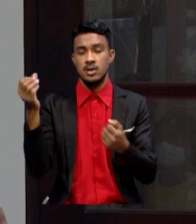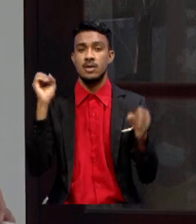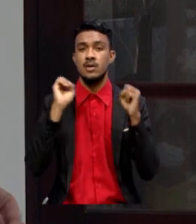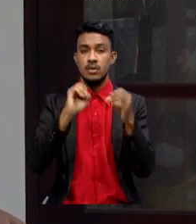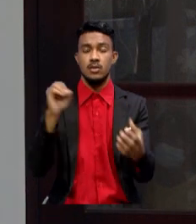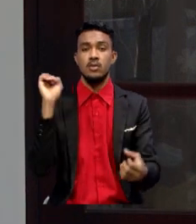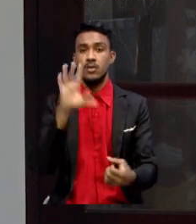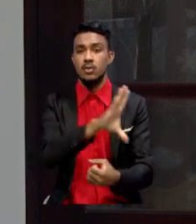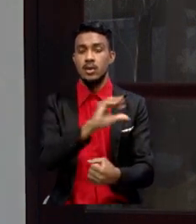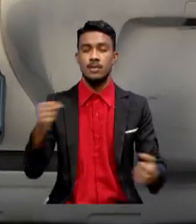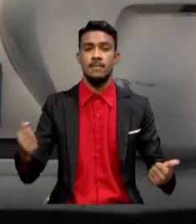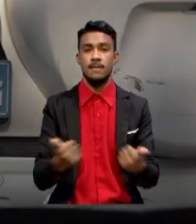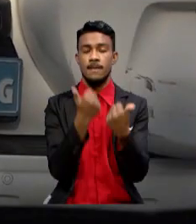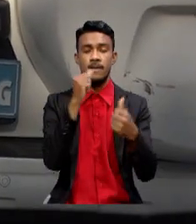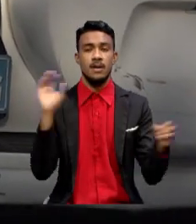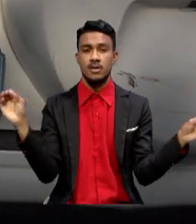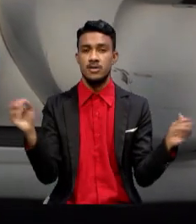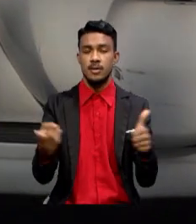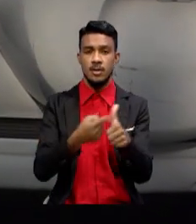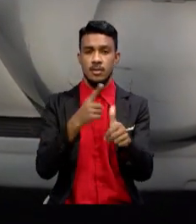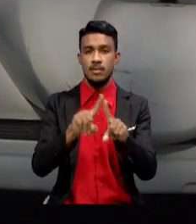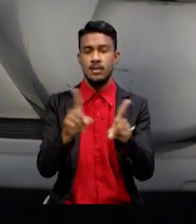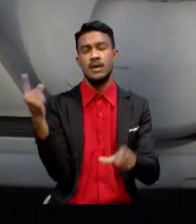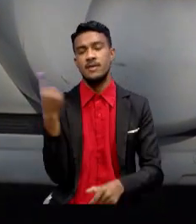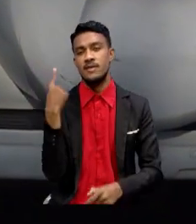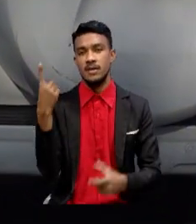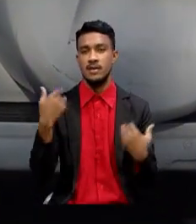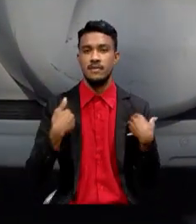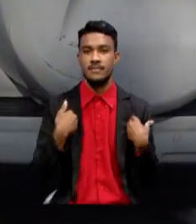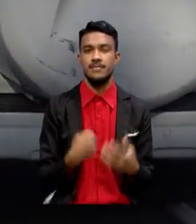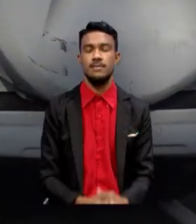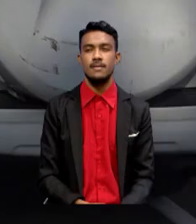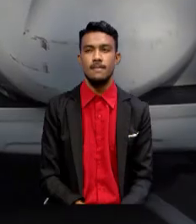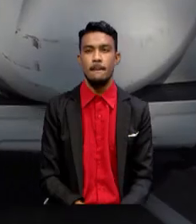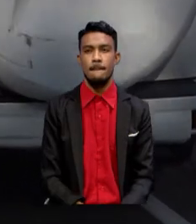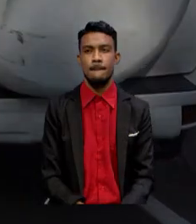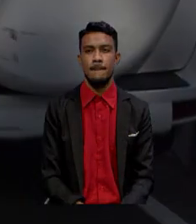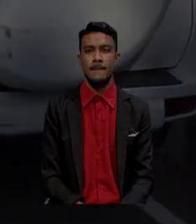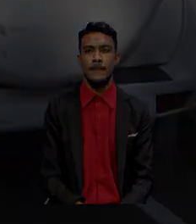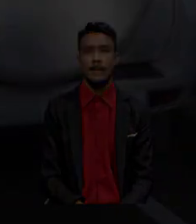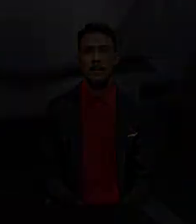né, laos foi na contexta bada huluk, mebe bebeikonan. Agustin da Costa e Largus Maun, Yemen.